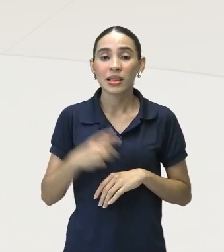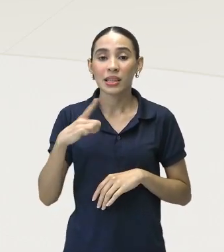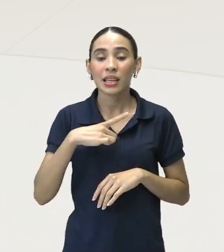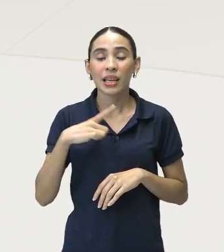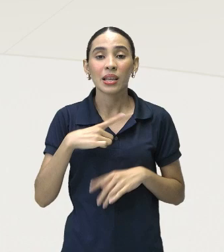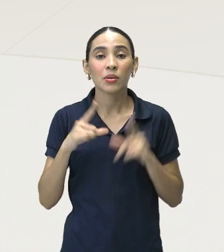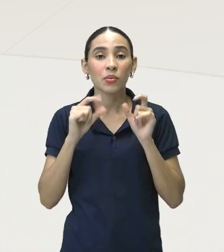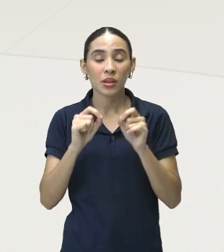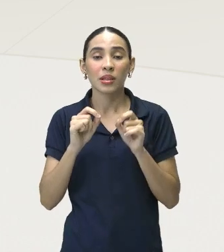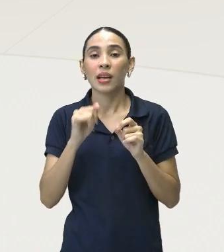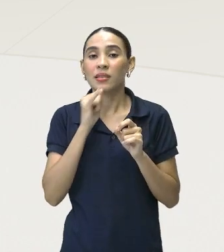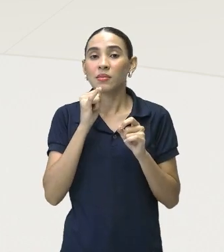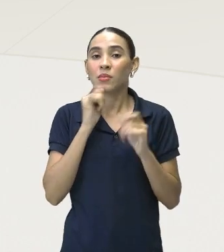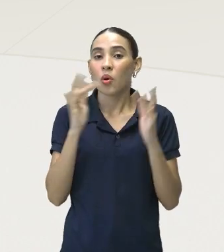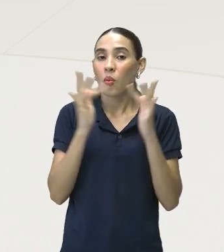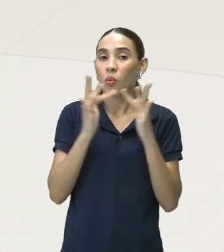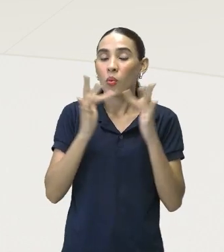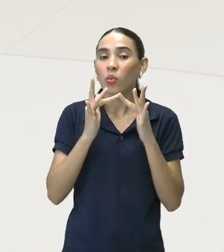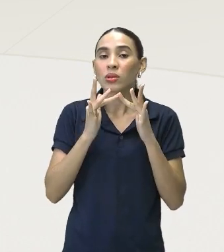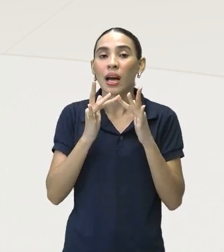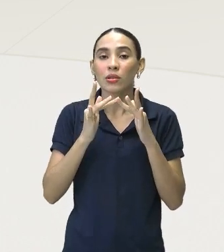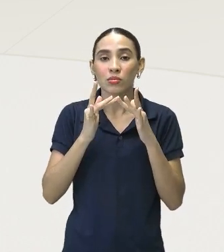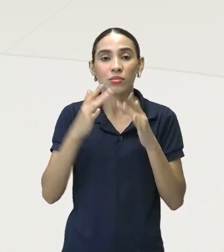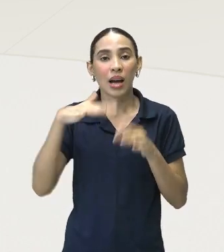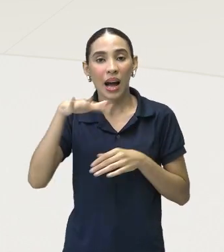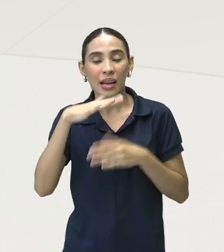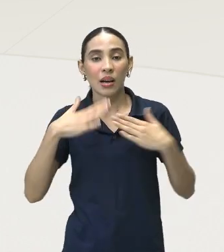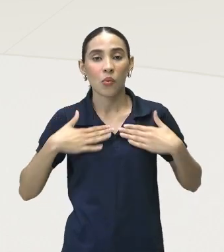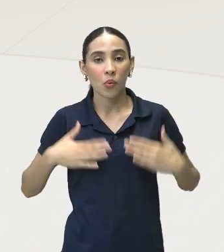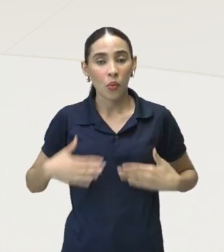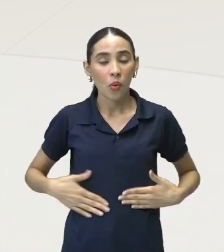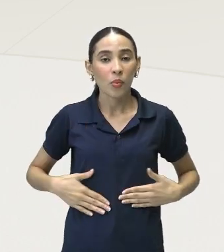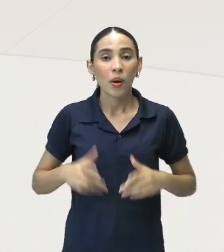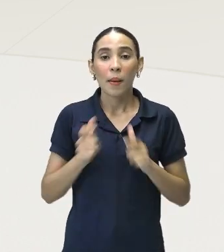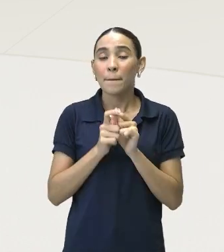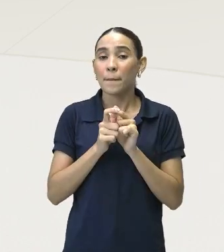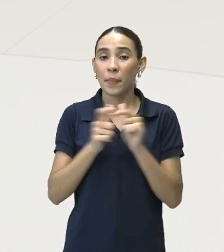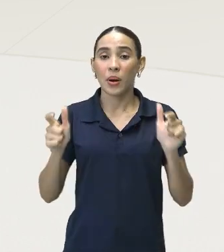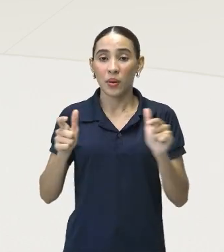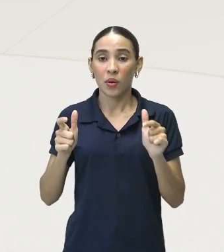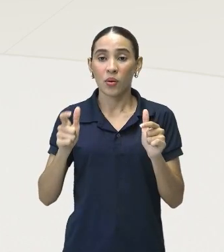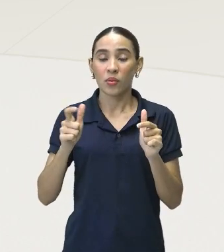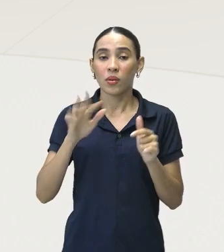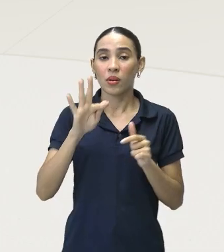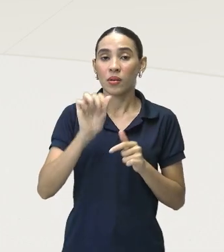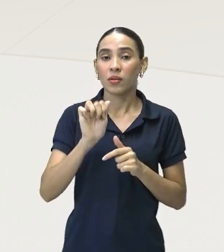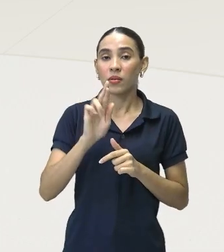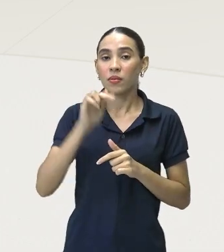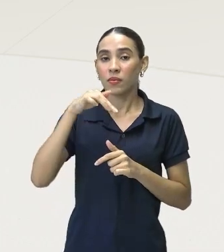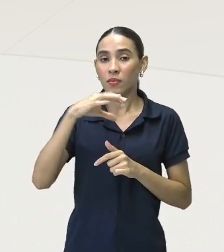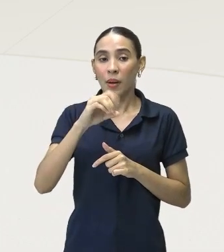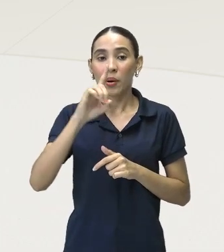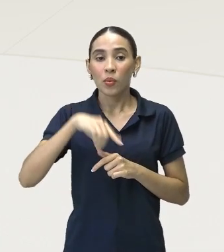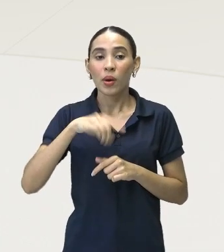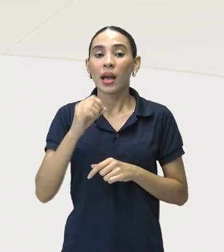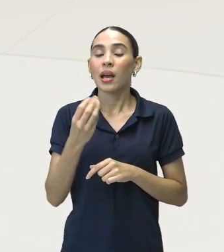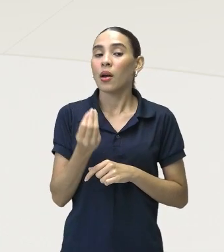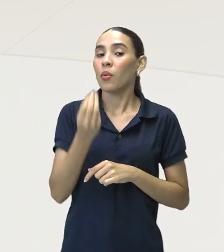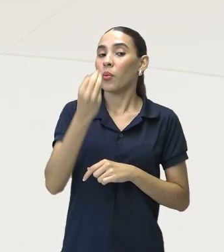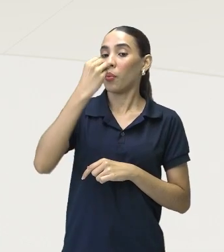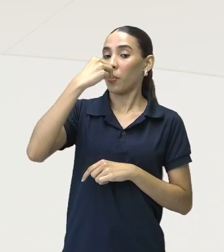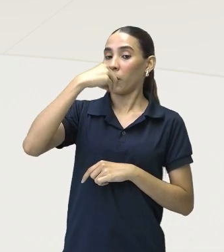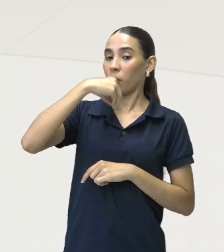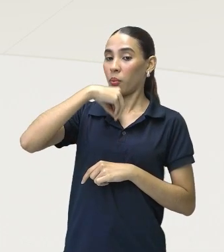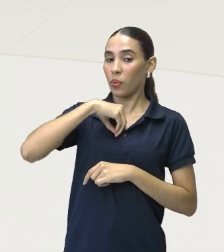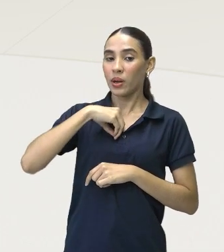tem que entrar por alguma parte, por alguma via. E, na maior parte dos fármacos, a via é oral.